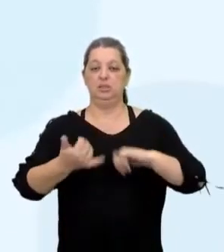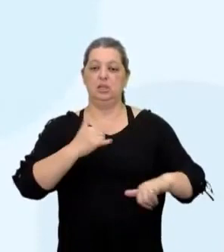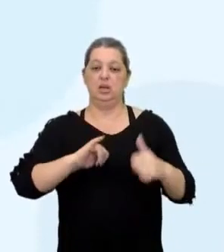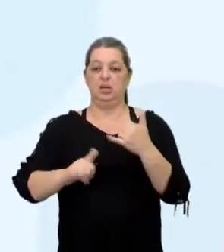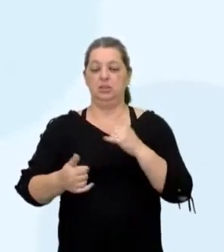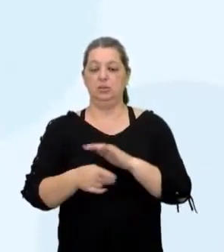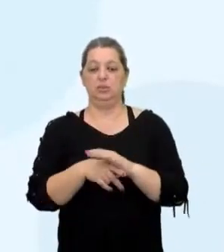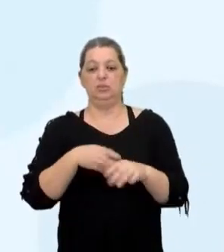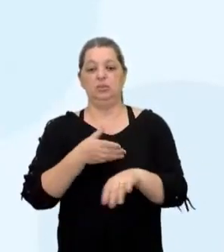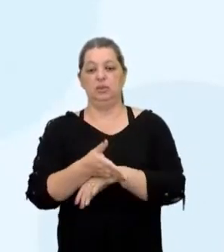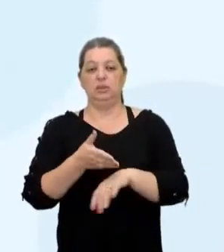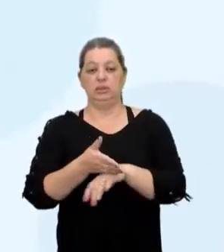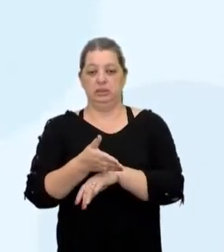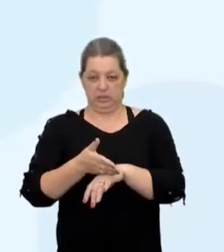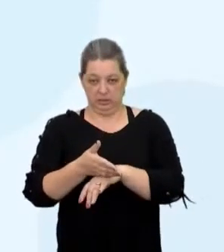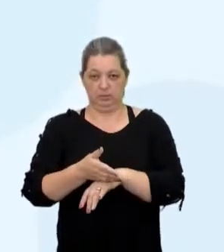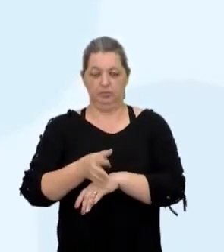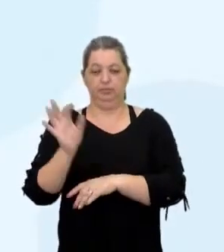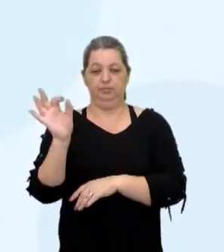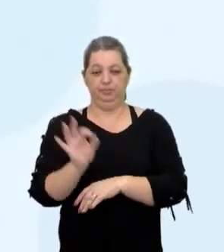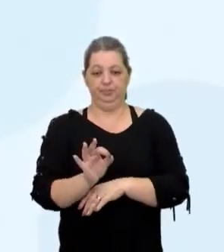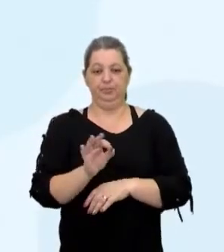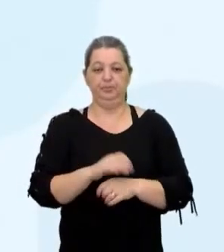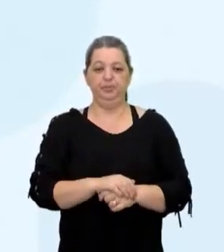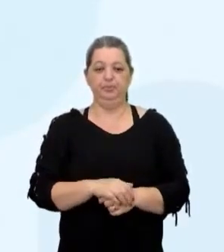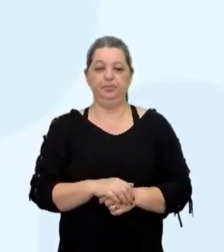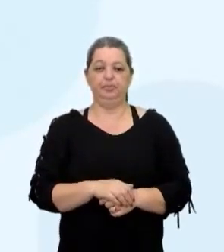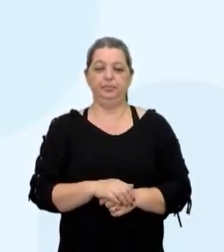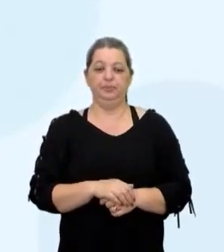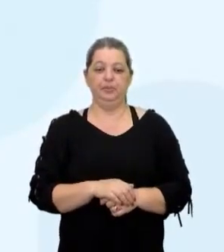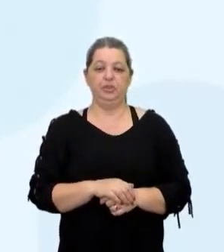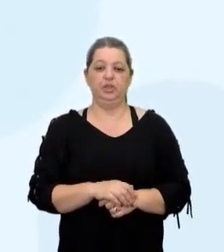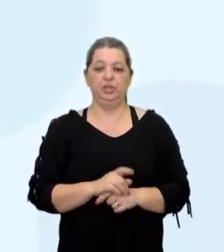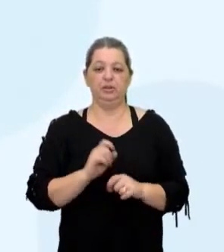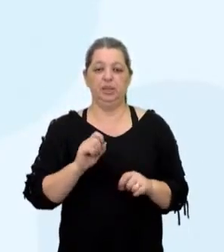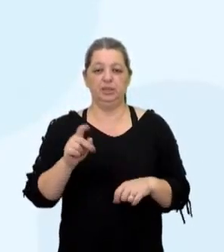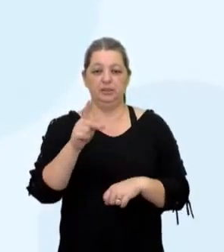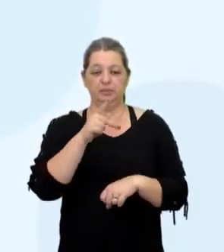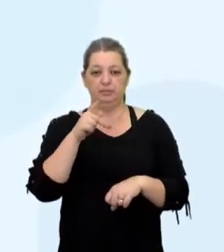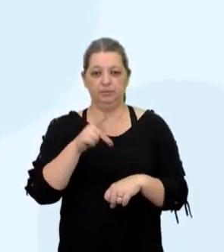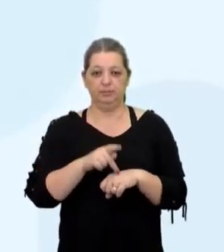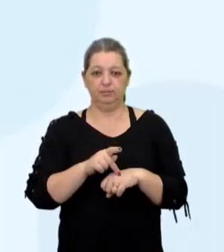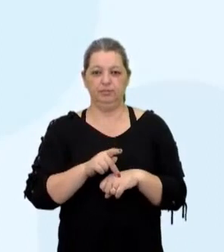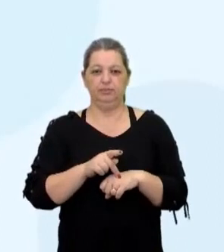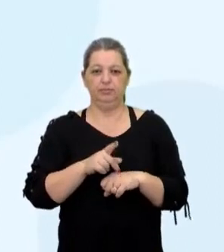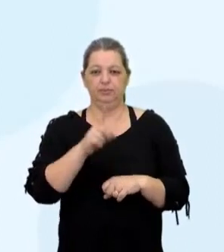à eletricidade em porcentagem. Então nós temos lá os países que estão